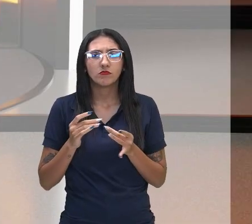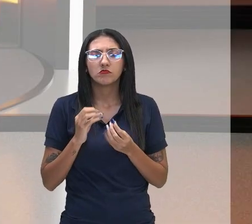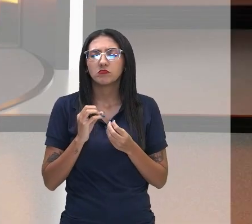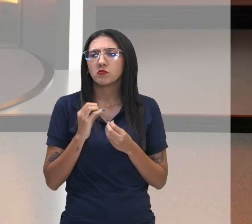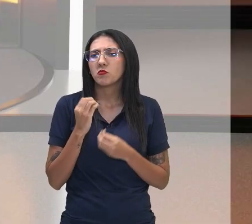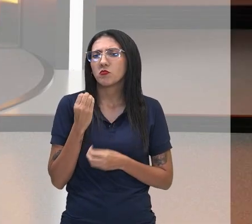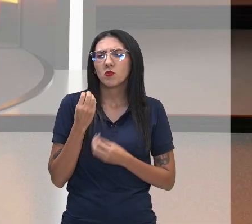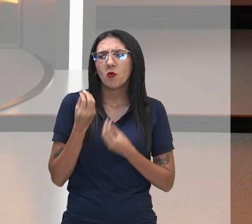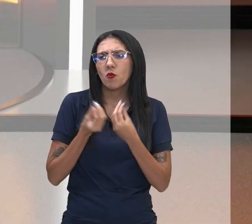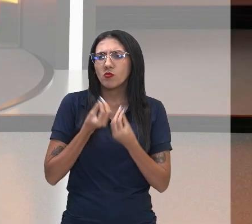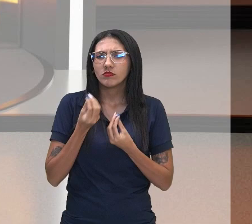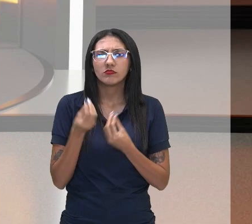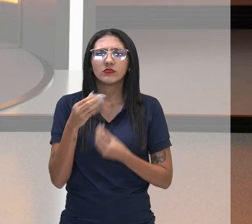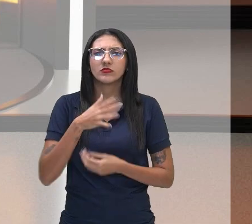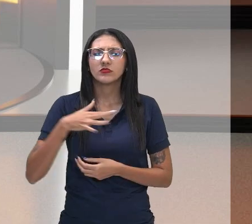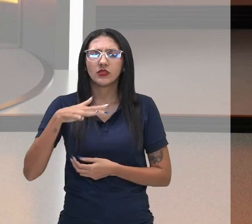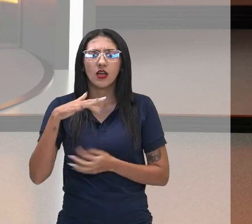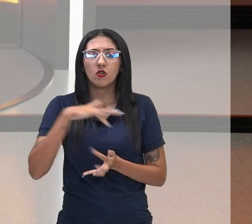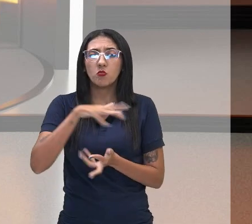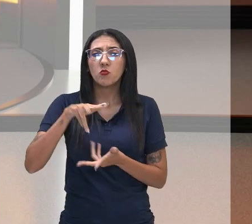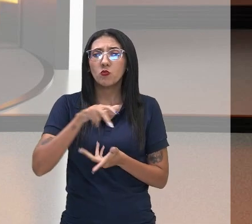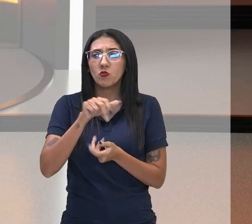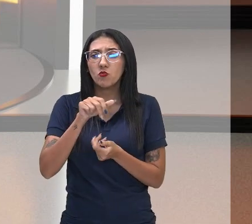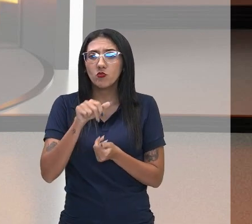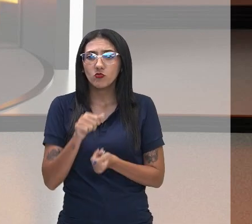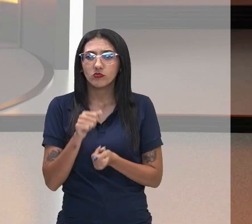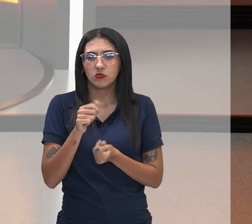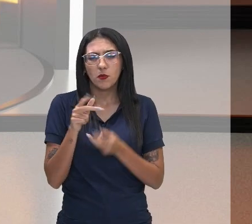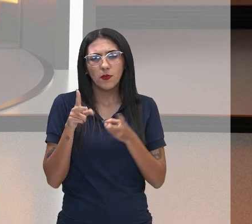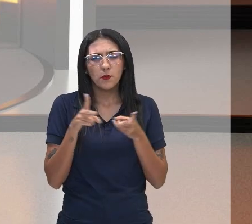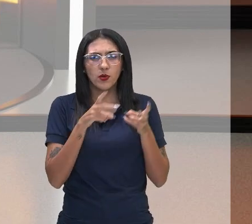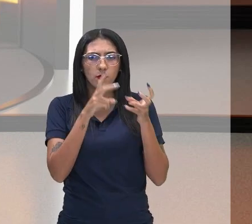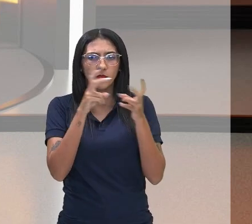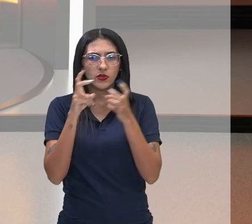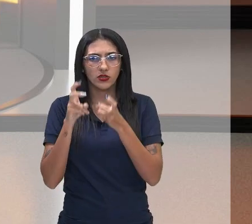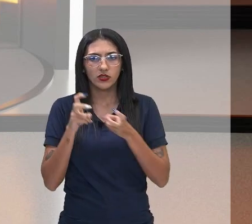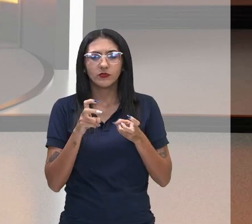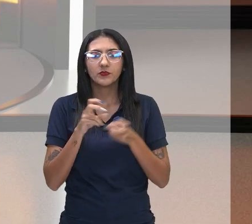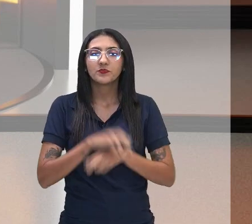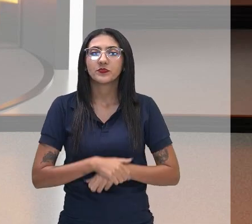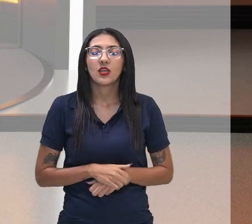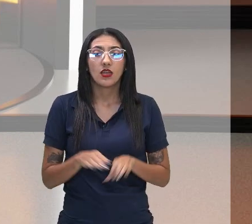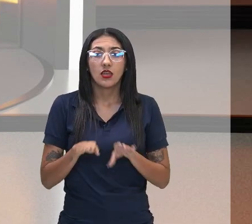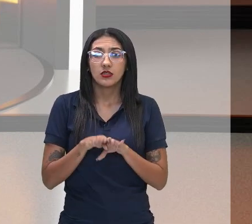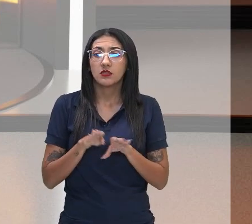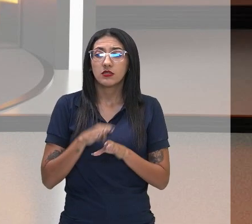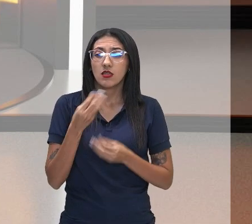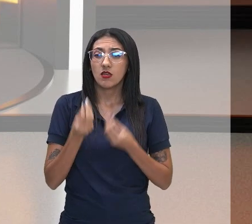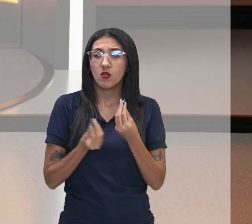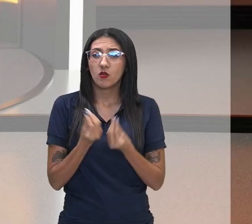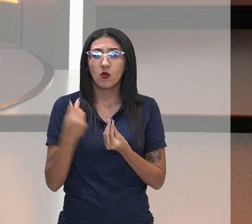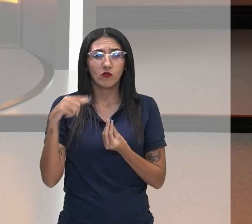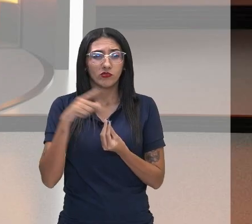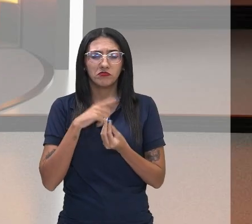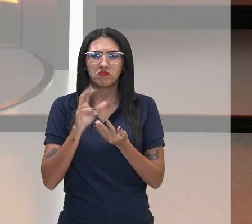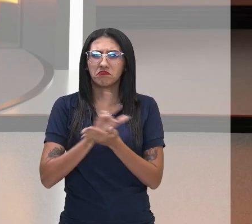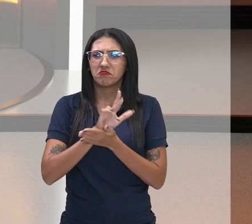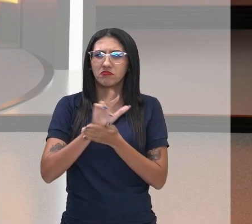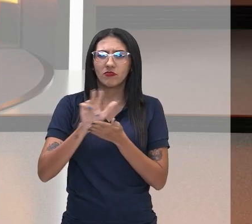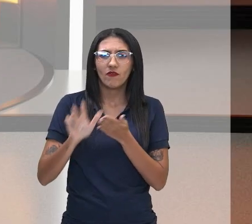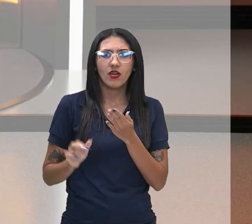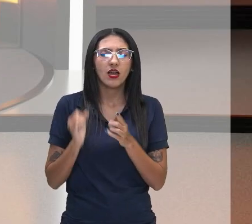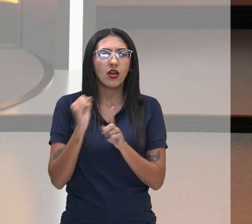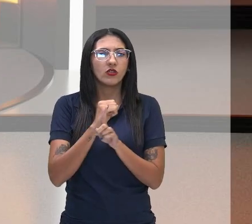de como o mundo funciona, né? E como você tem diversas sociedades